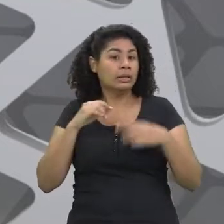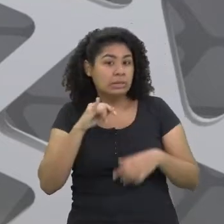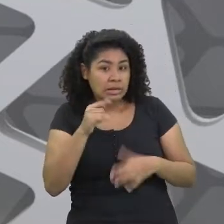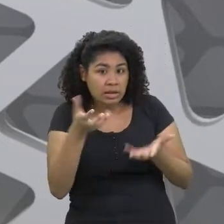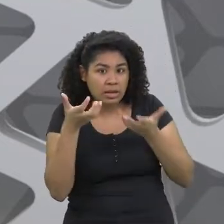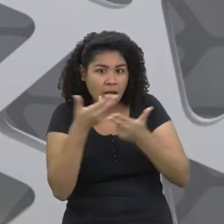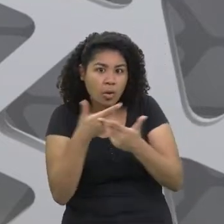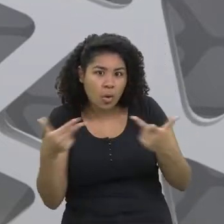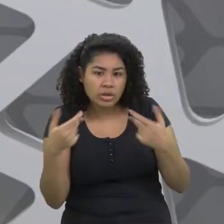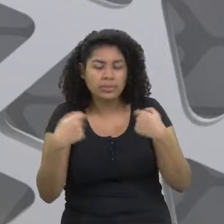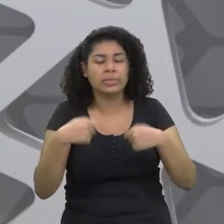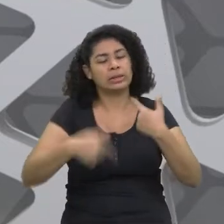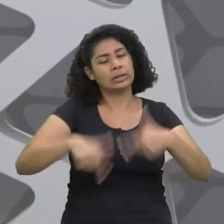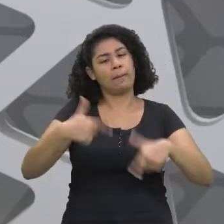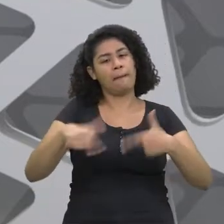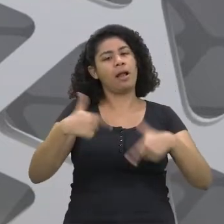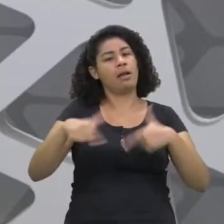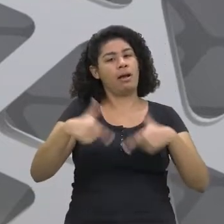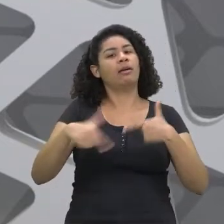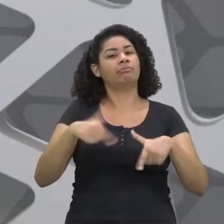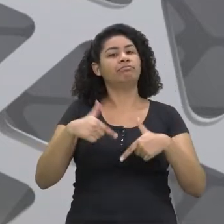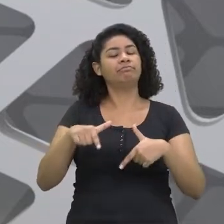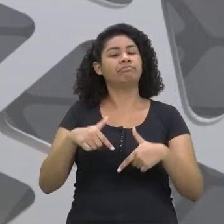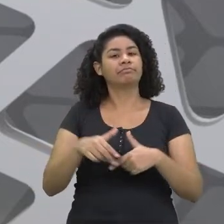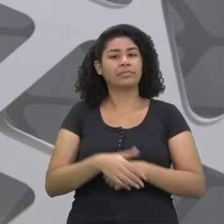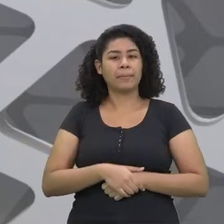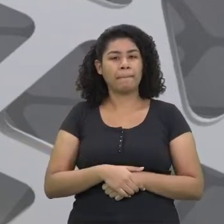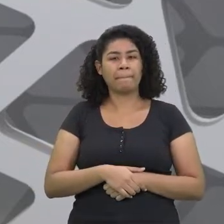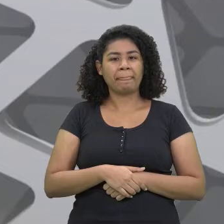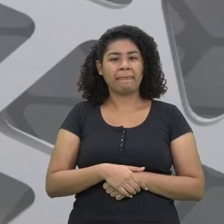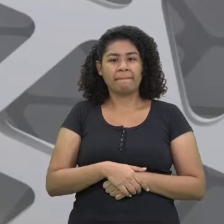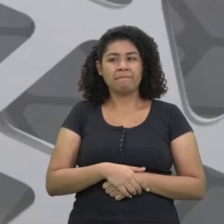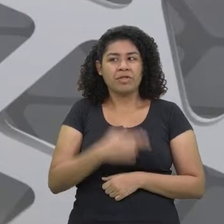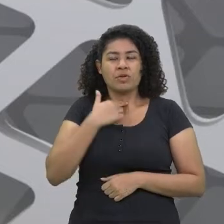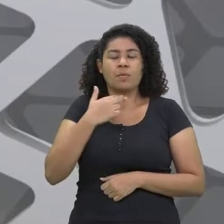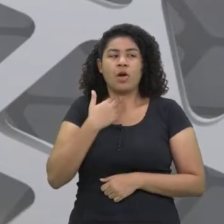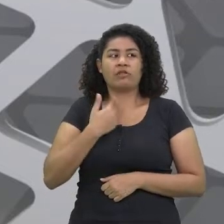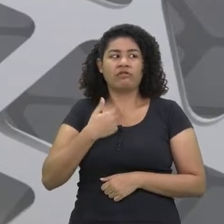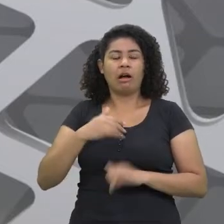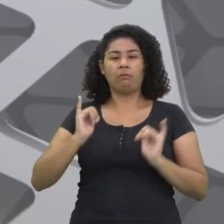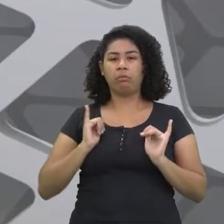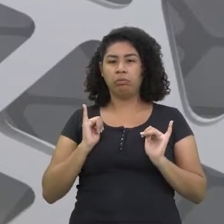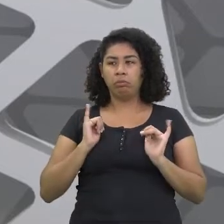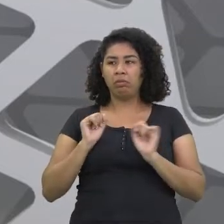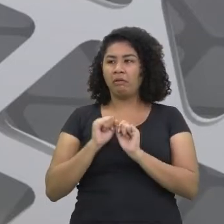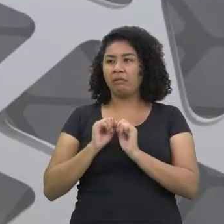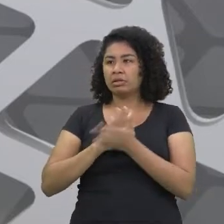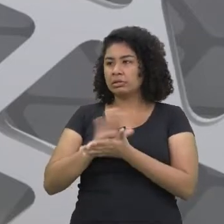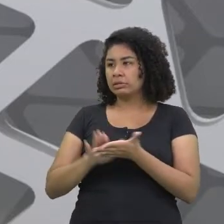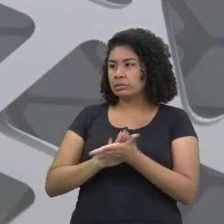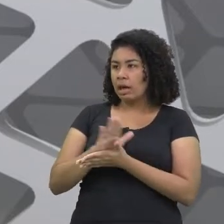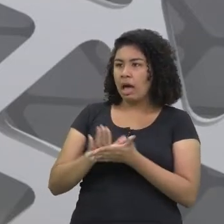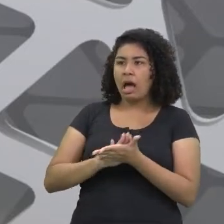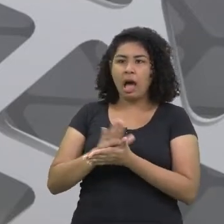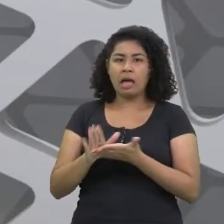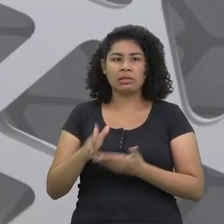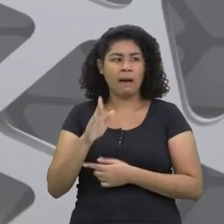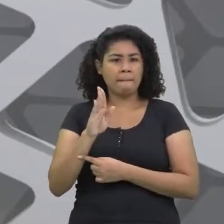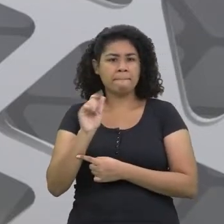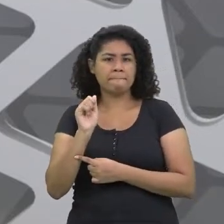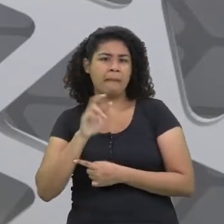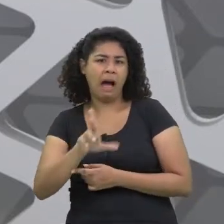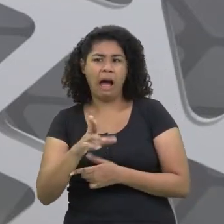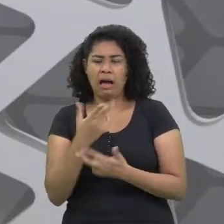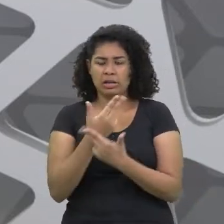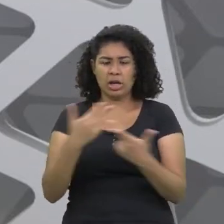ao trabalho. Não existia ociosidade, jogos de azar, bares, formas